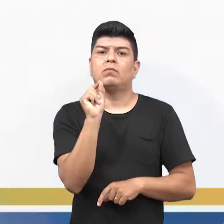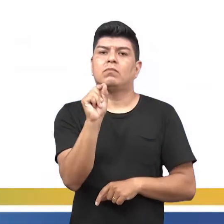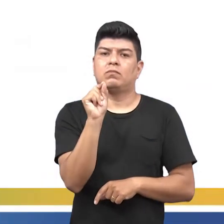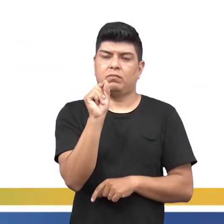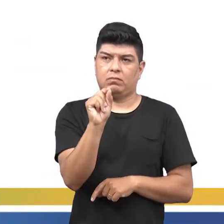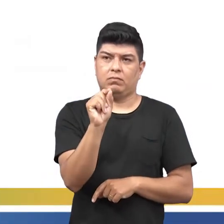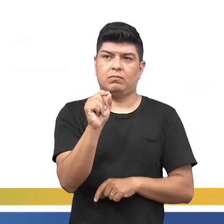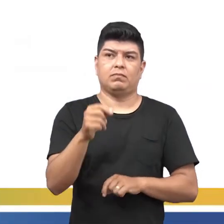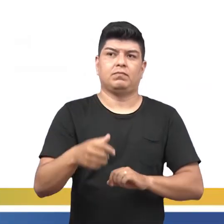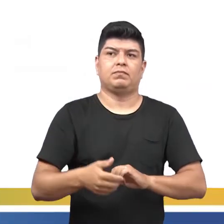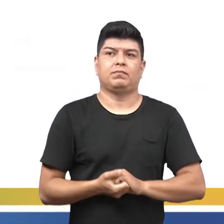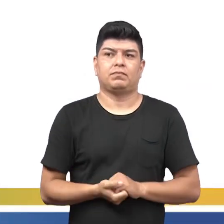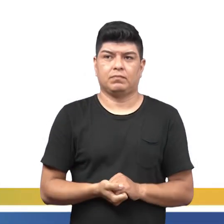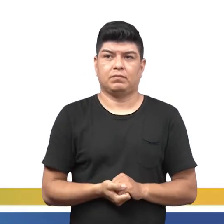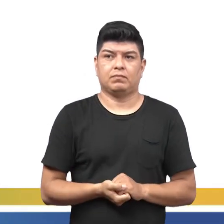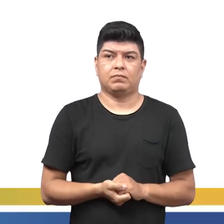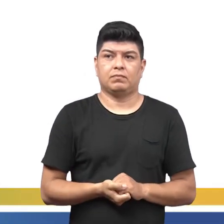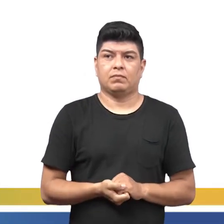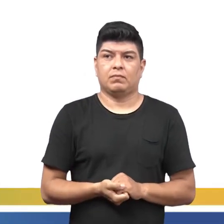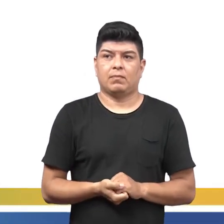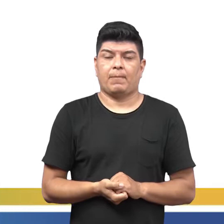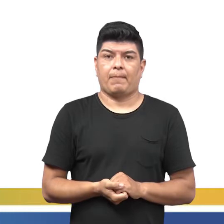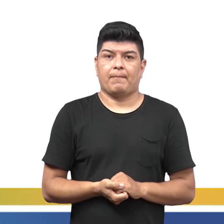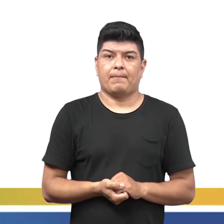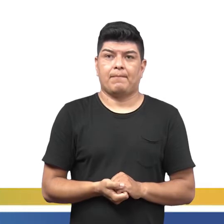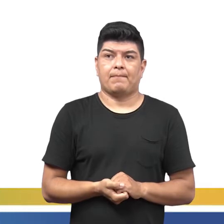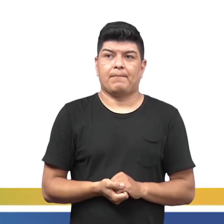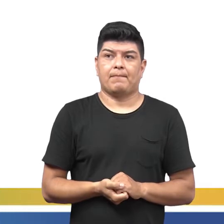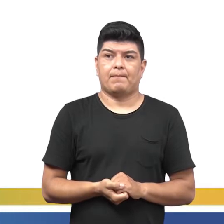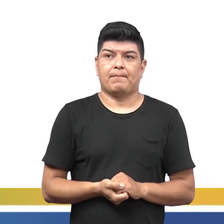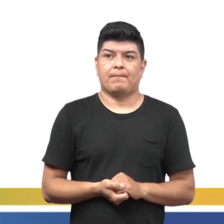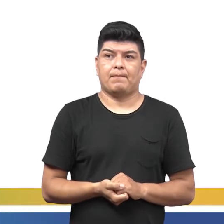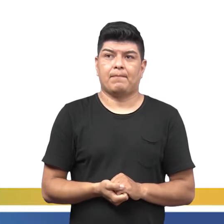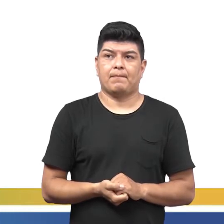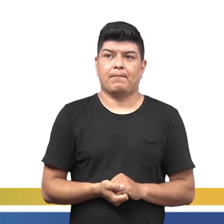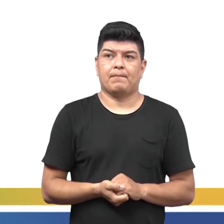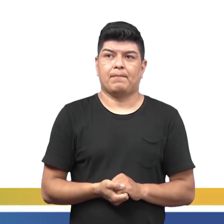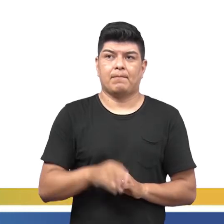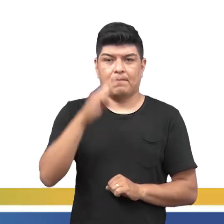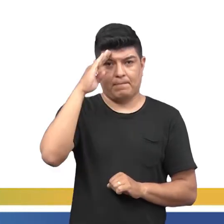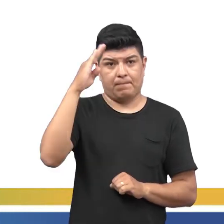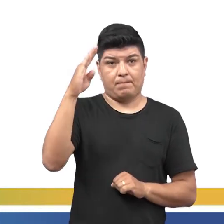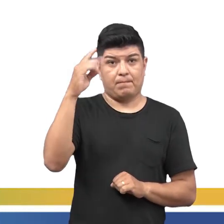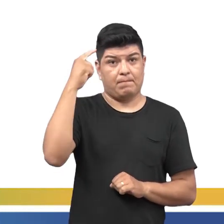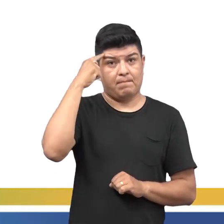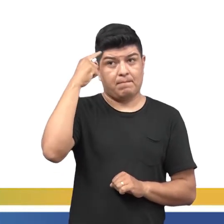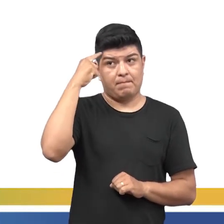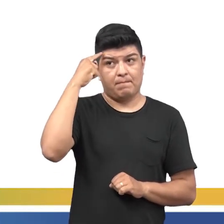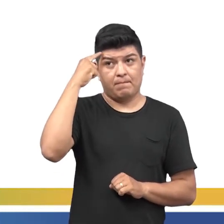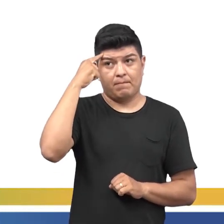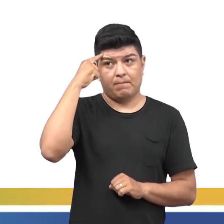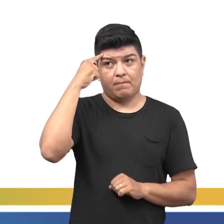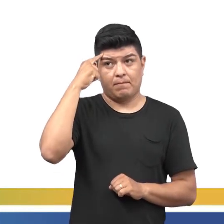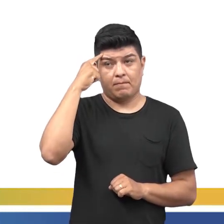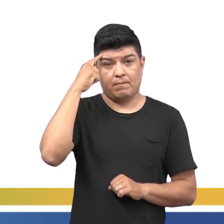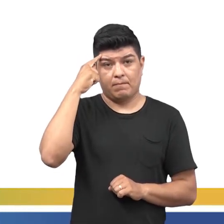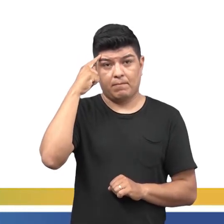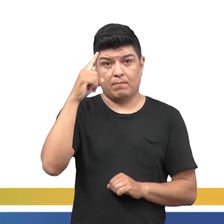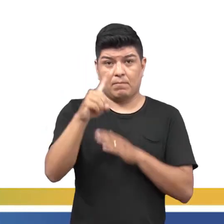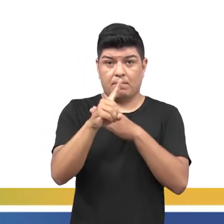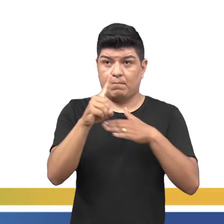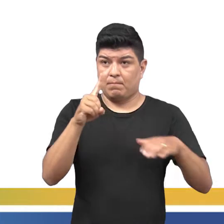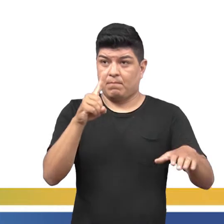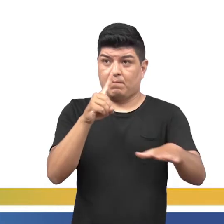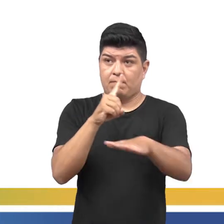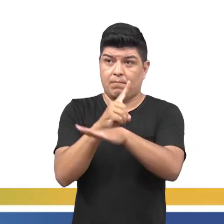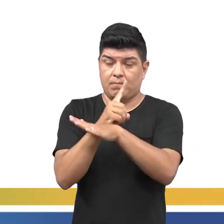prevalece? Então, predomina o pensamento de uma sociedade, de